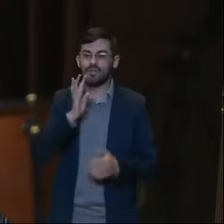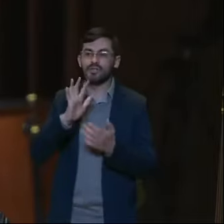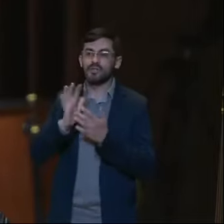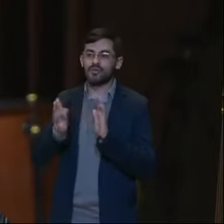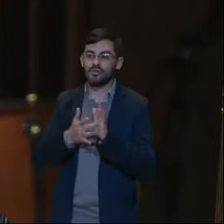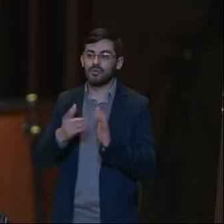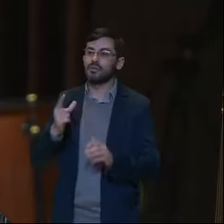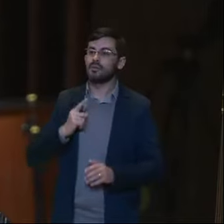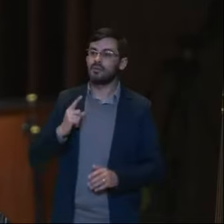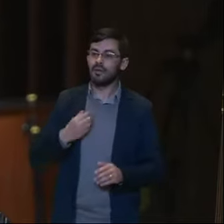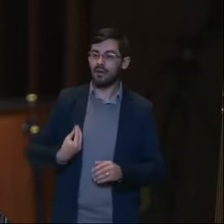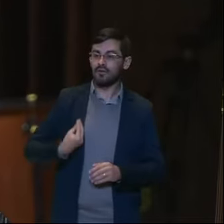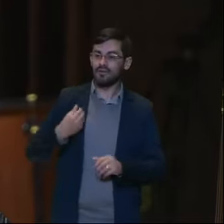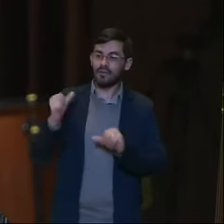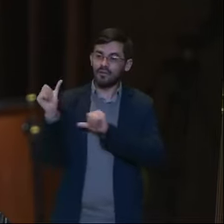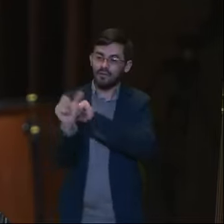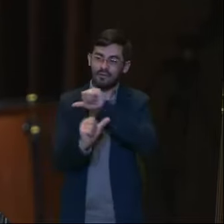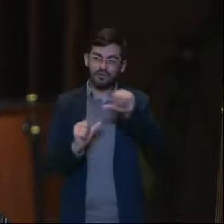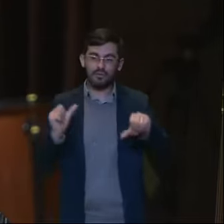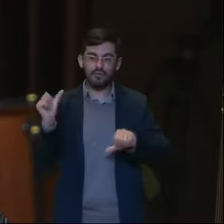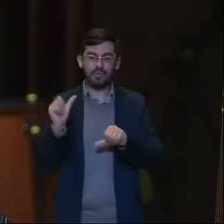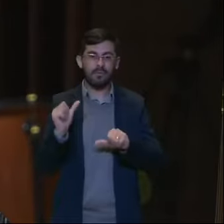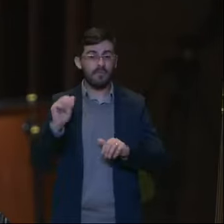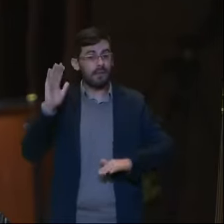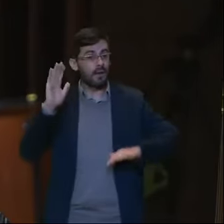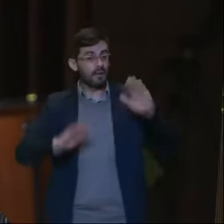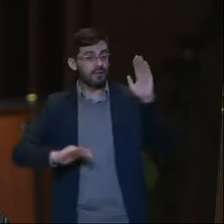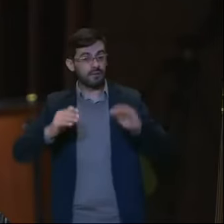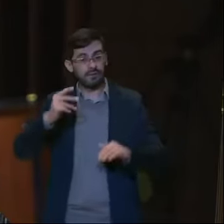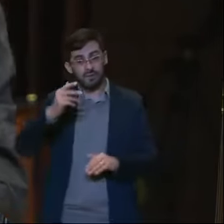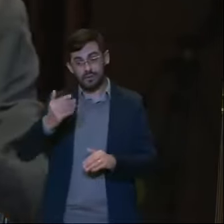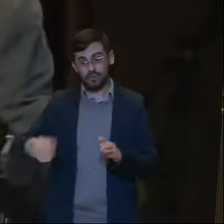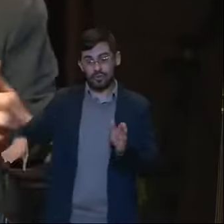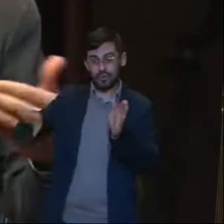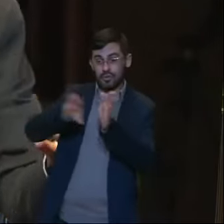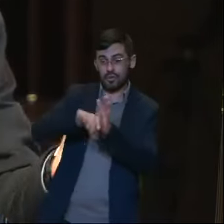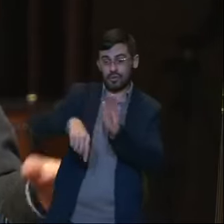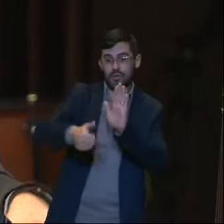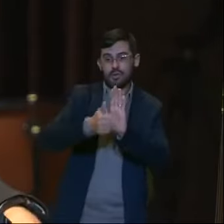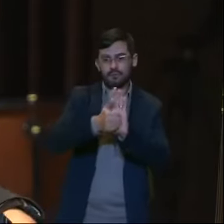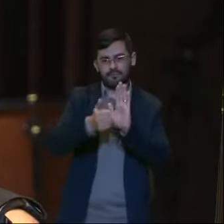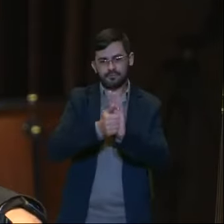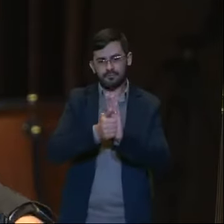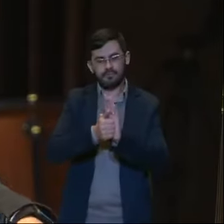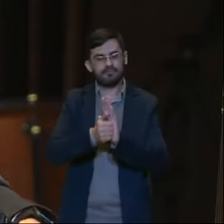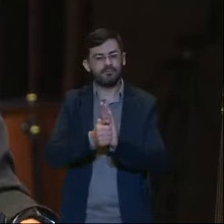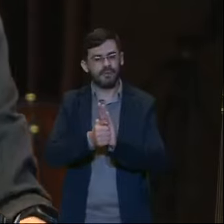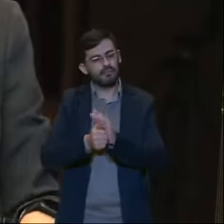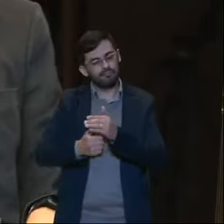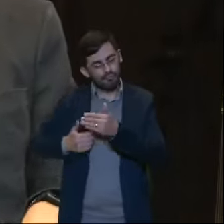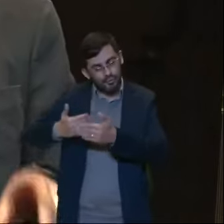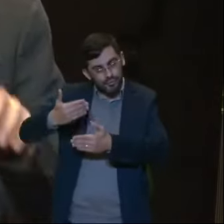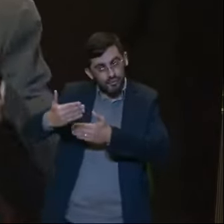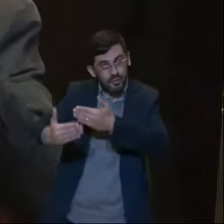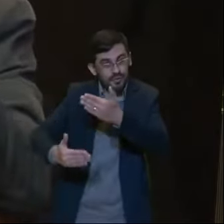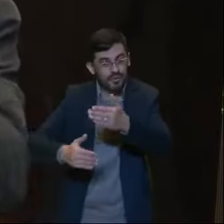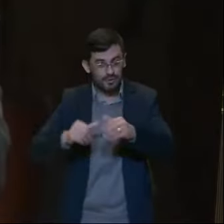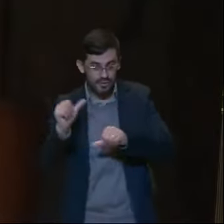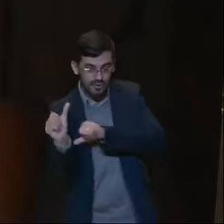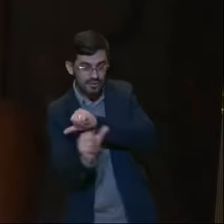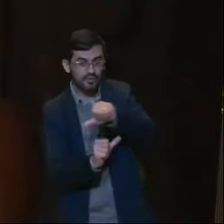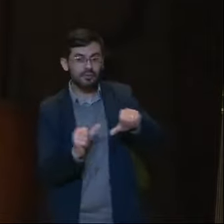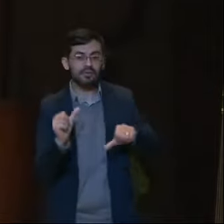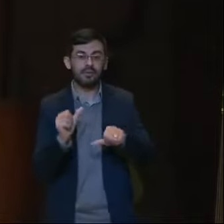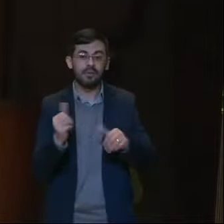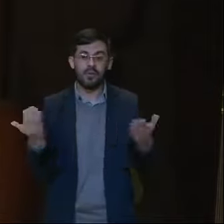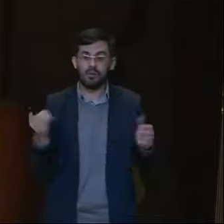vida transformada por Ele. Talvez você está aqui nessa igreja e você está nesse processo de transformação de Jesus. E nesse